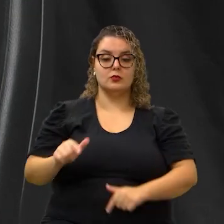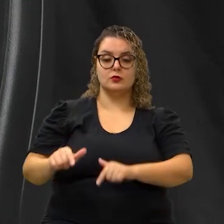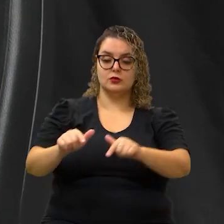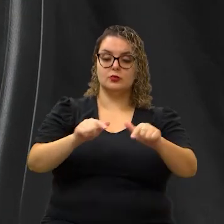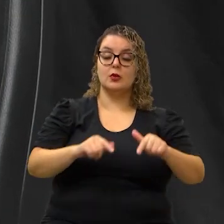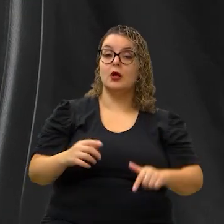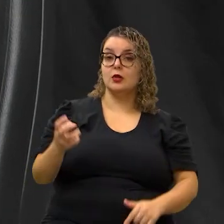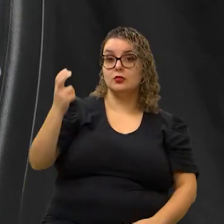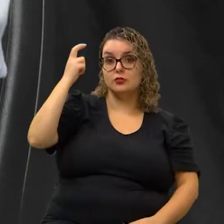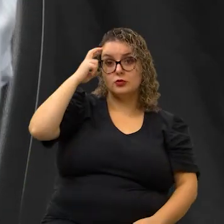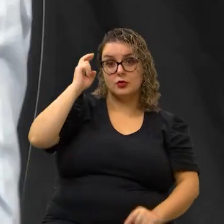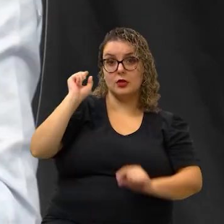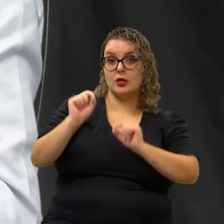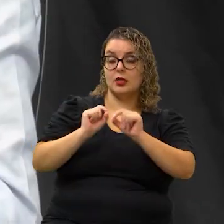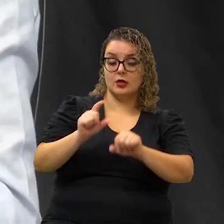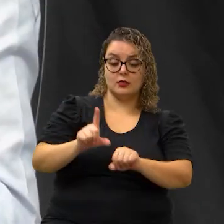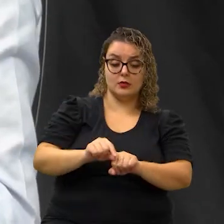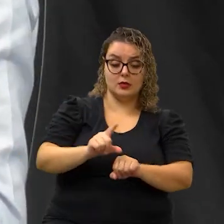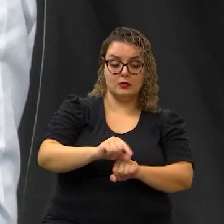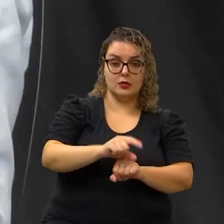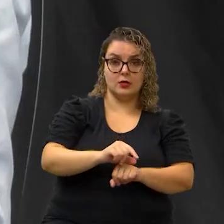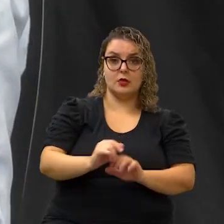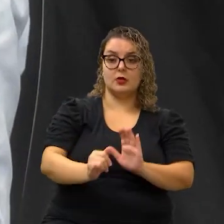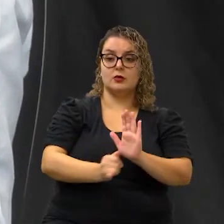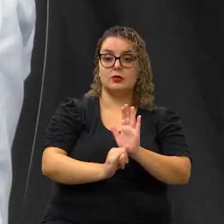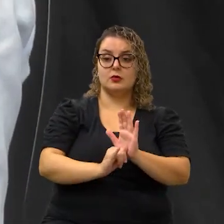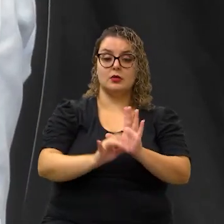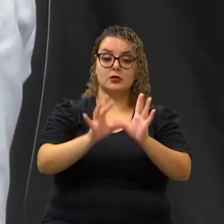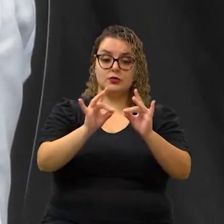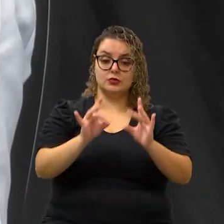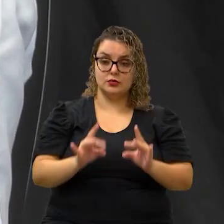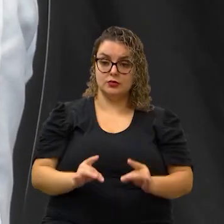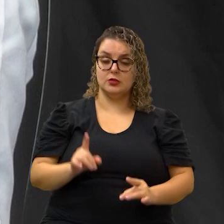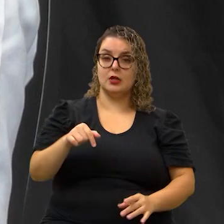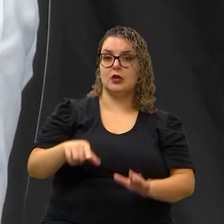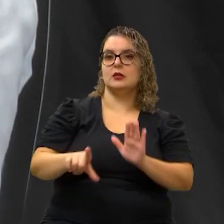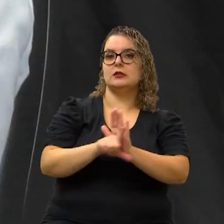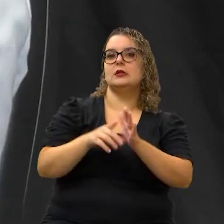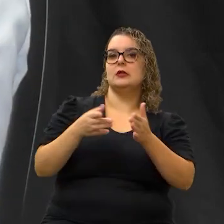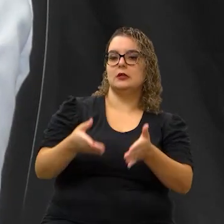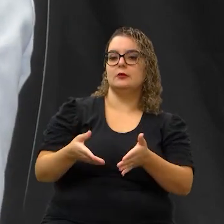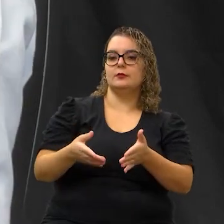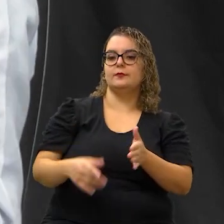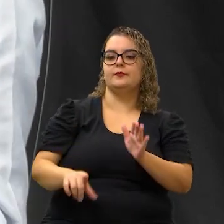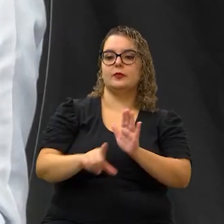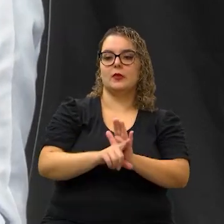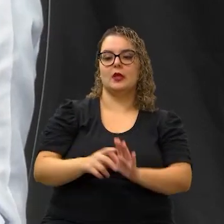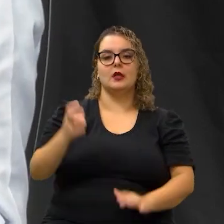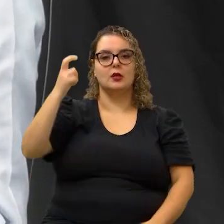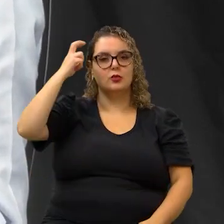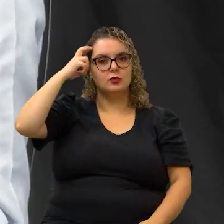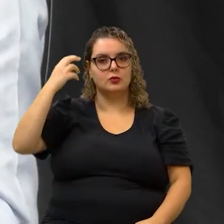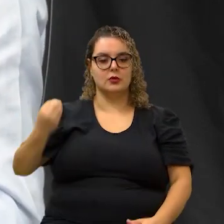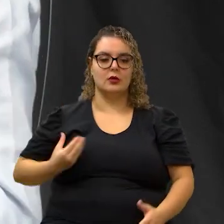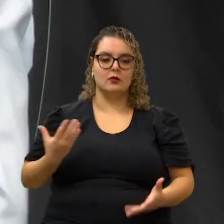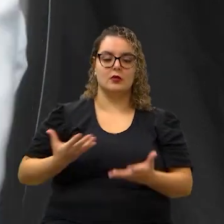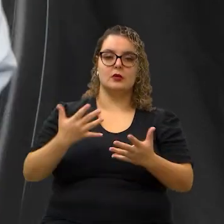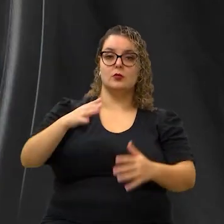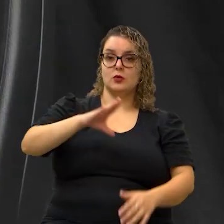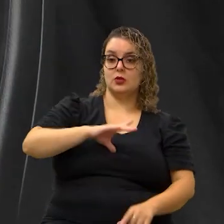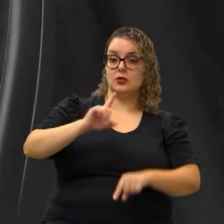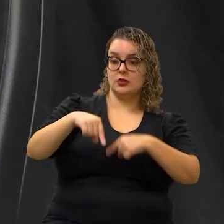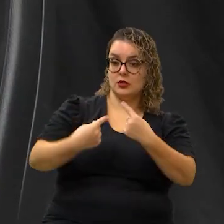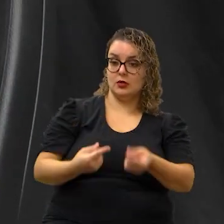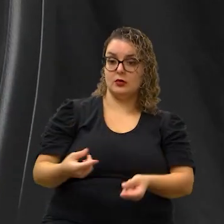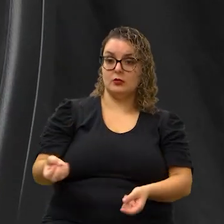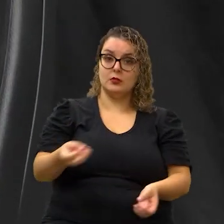pontos de cultura. Correto. E quem fundamenta esses editais, as diretrizes desses editais, é essa lei, a Lei Cultura